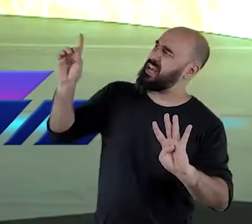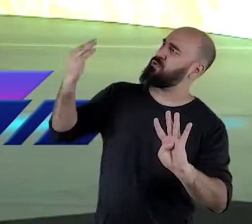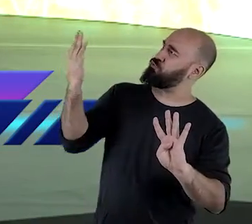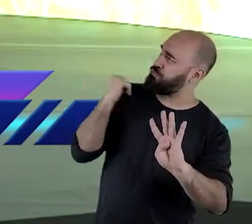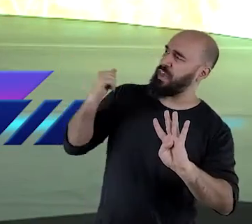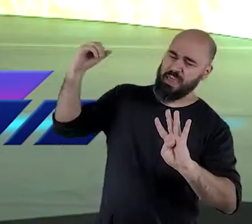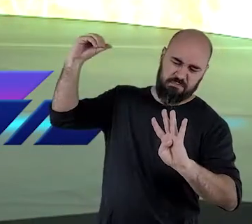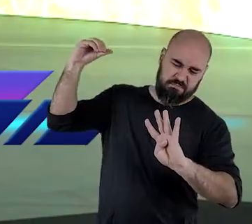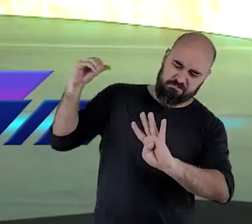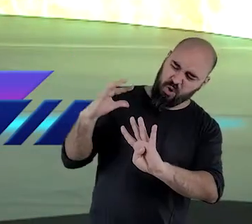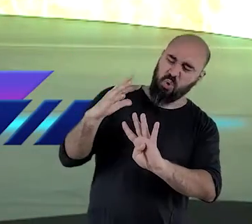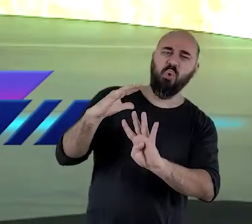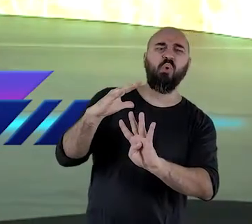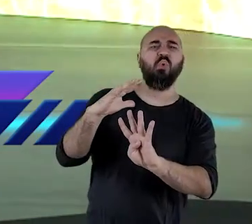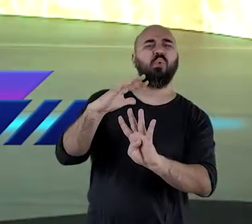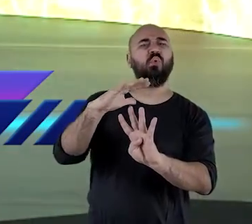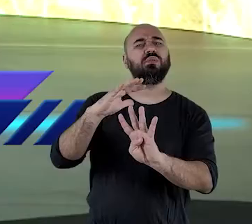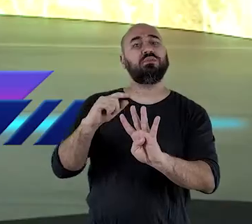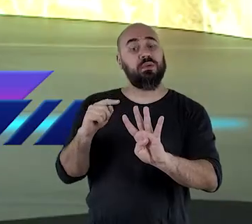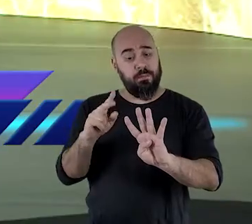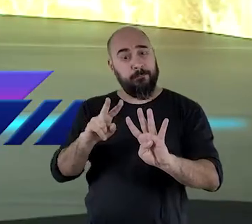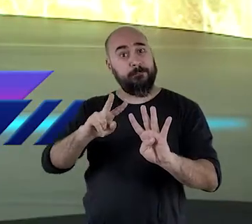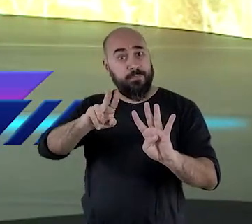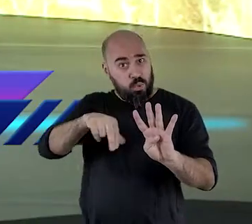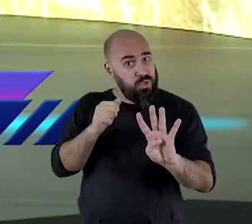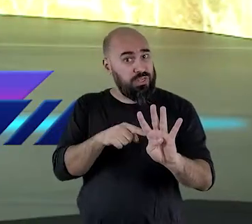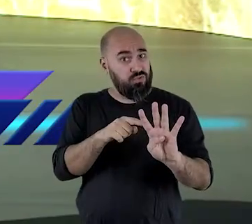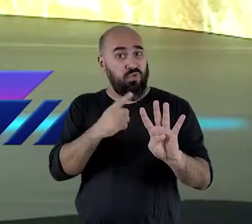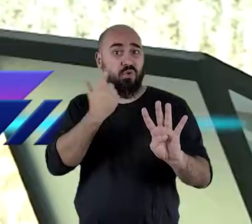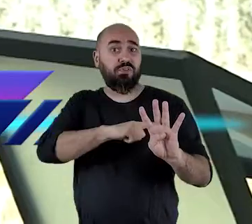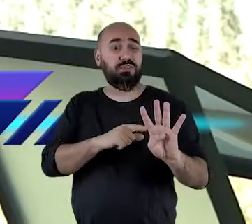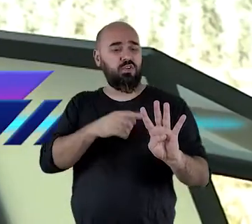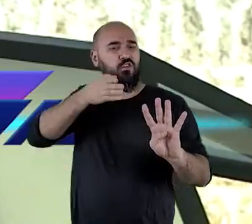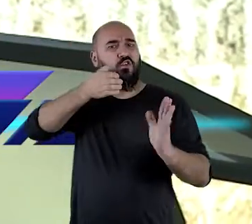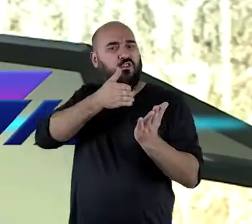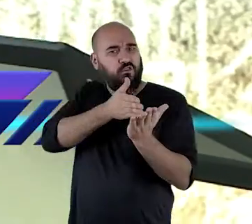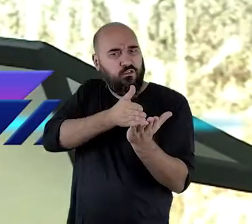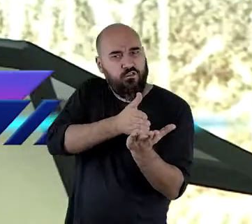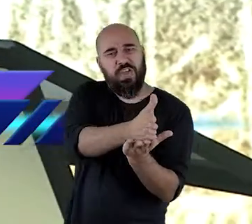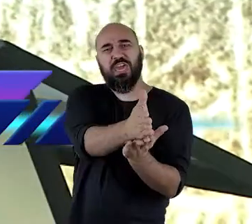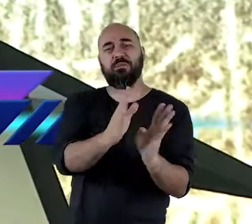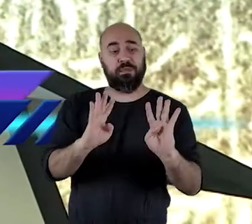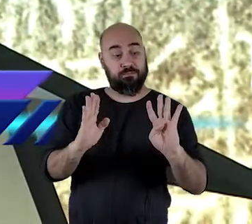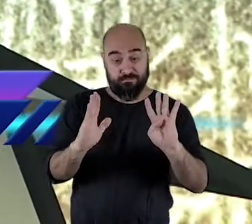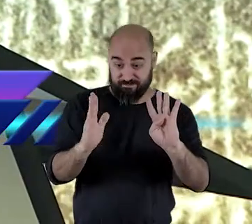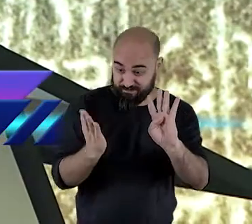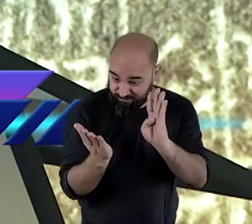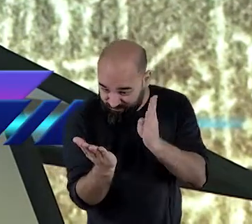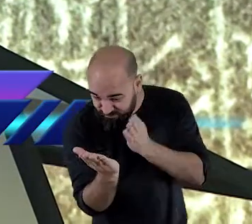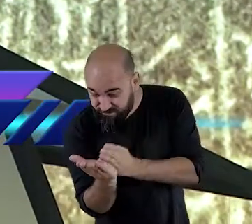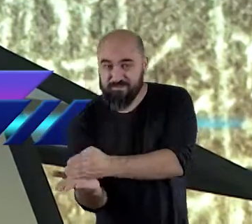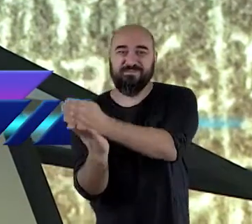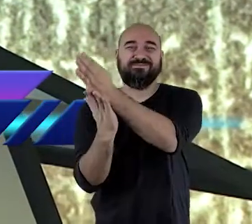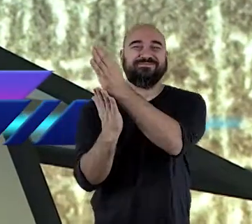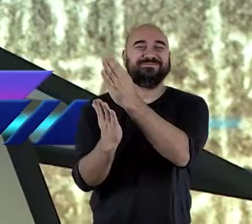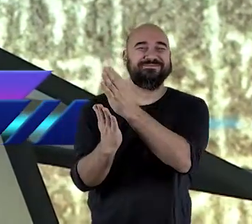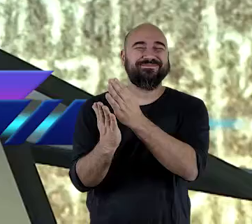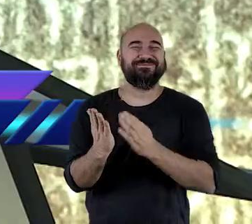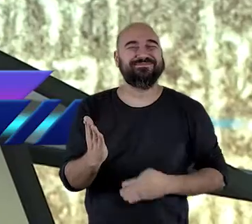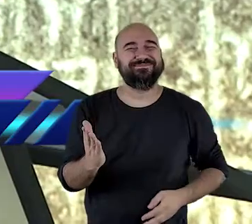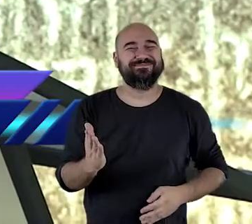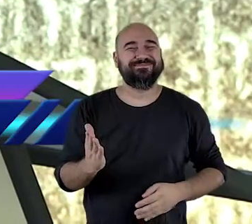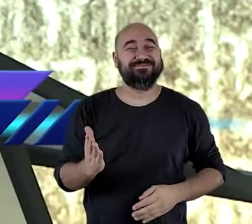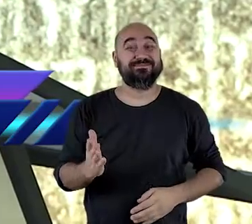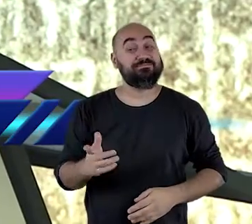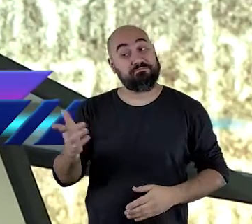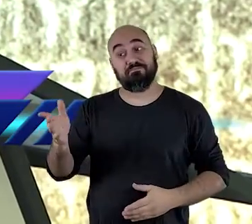ao lado deles, por isso eles não se corromperam. O império babilônico terminou e